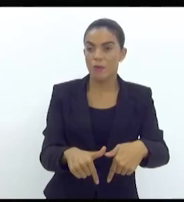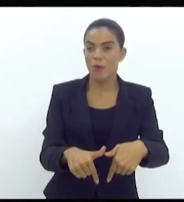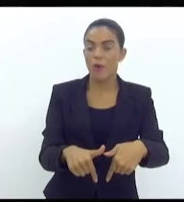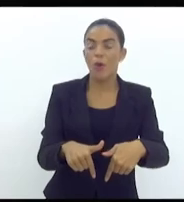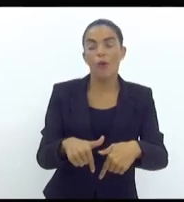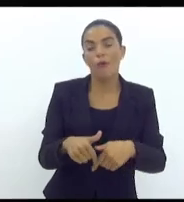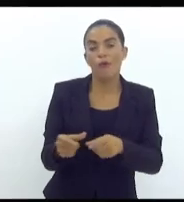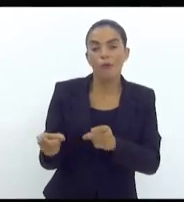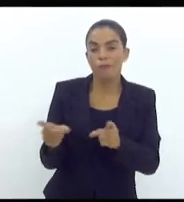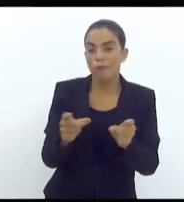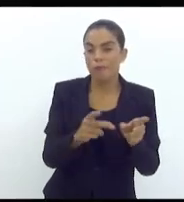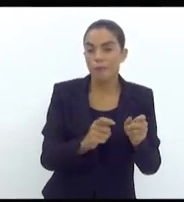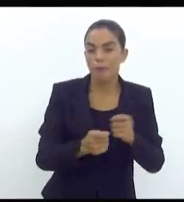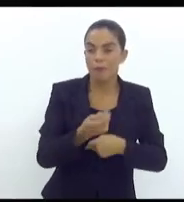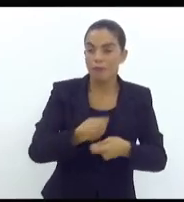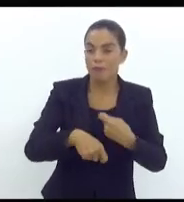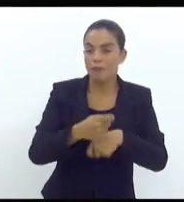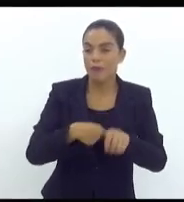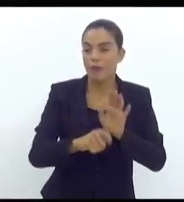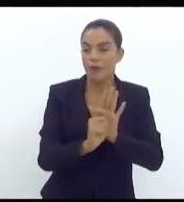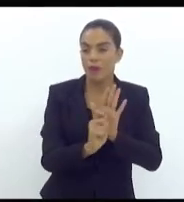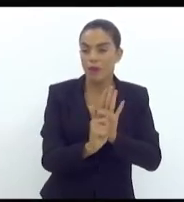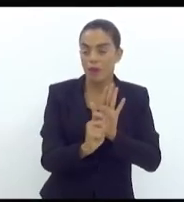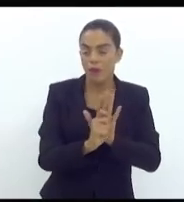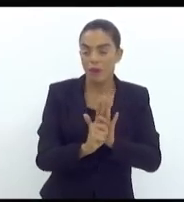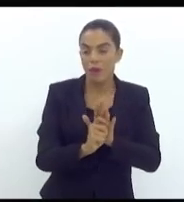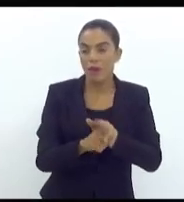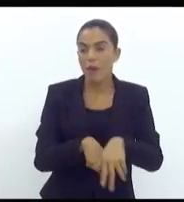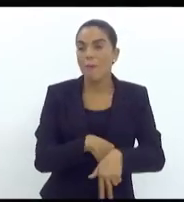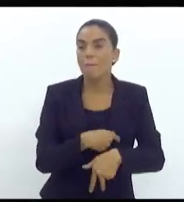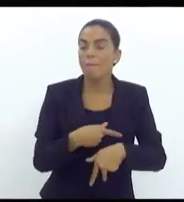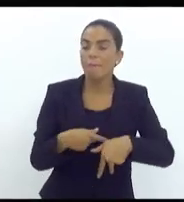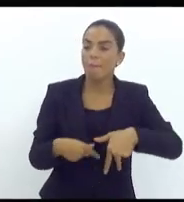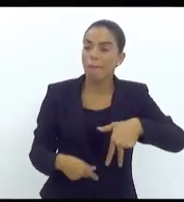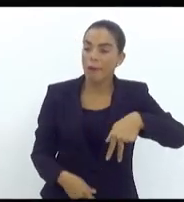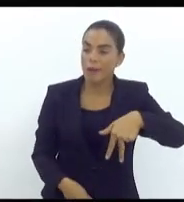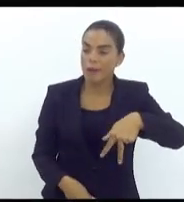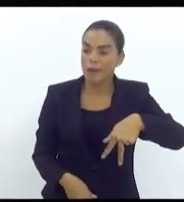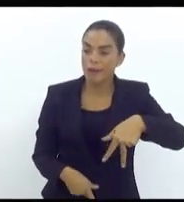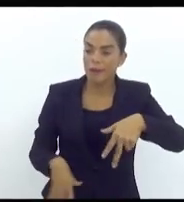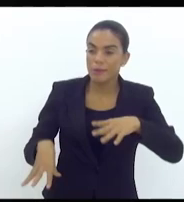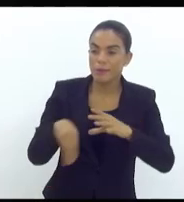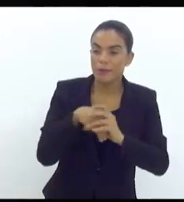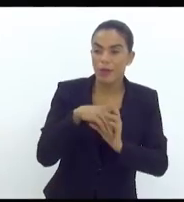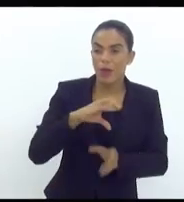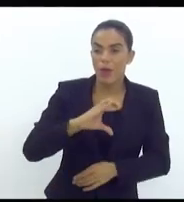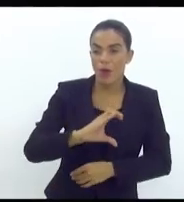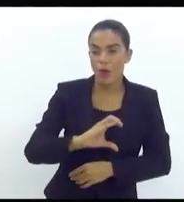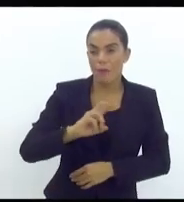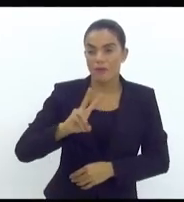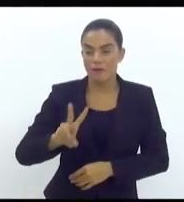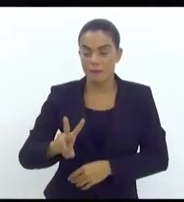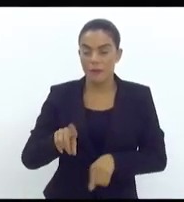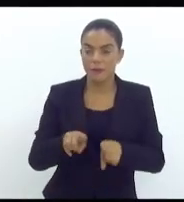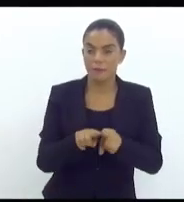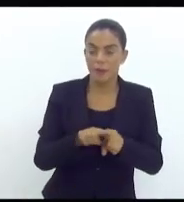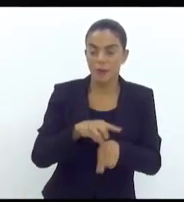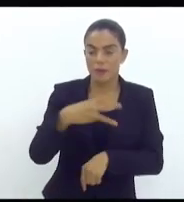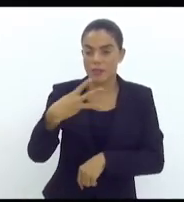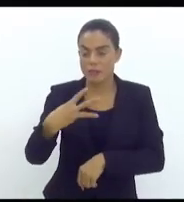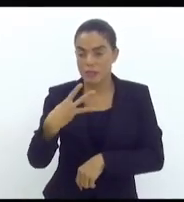terroristas o bandidos que pertencem ao Comando Vermelho ao terceiro comando